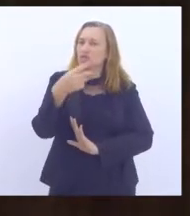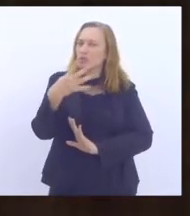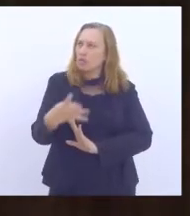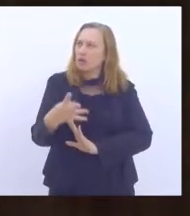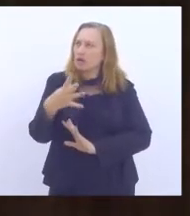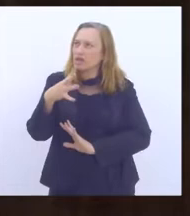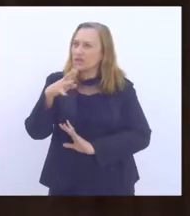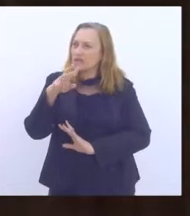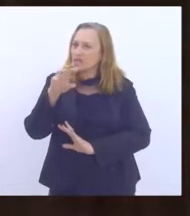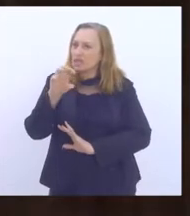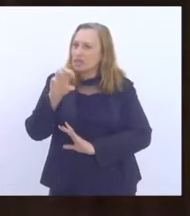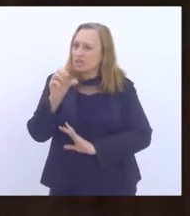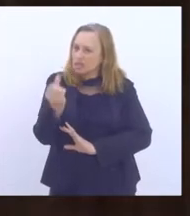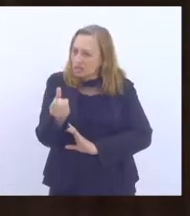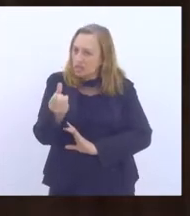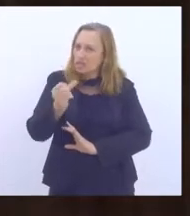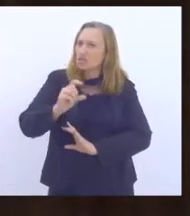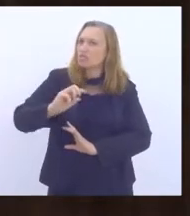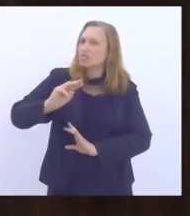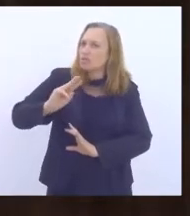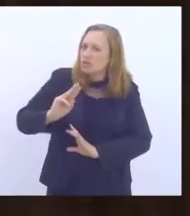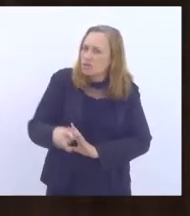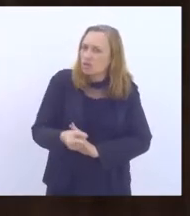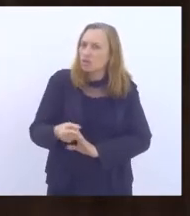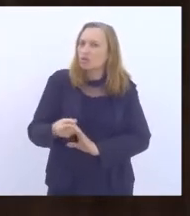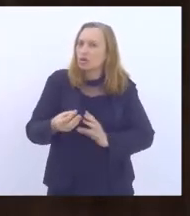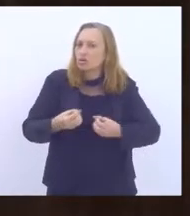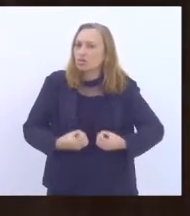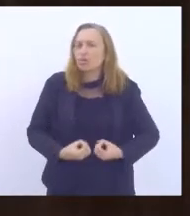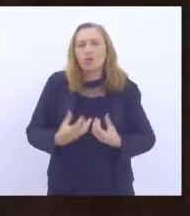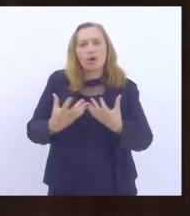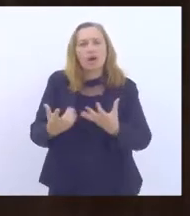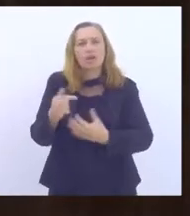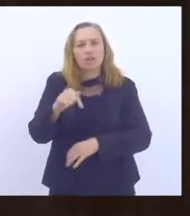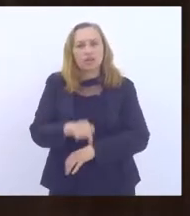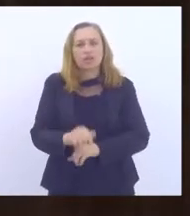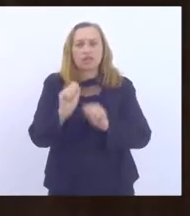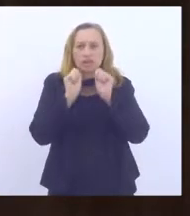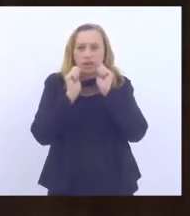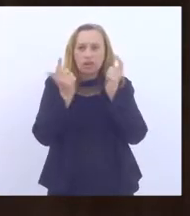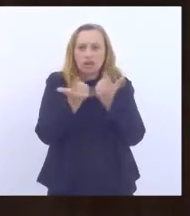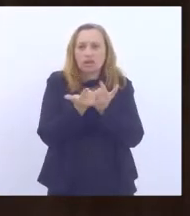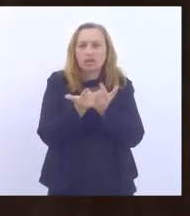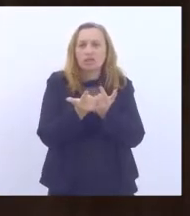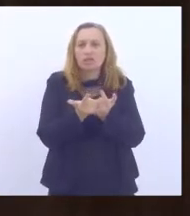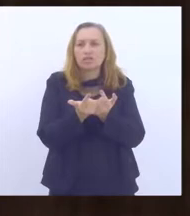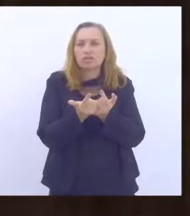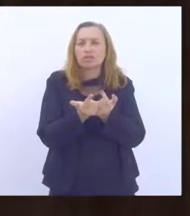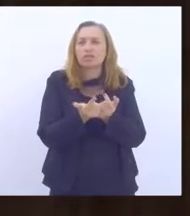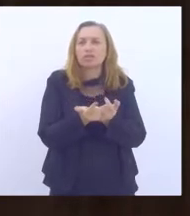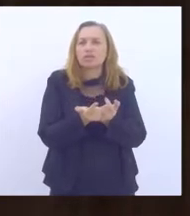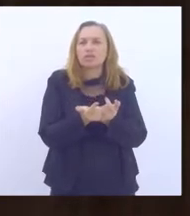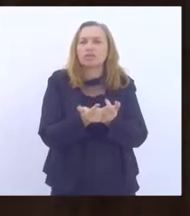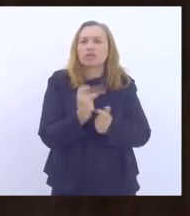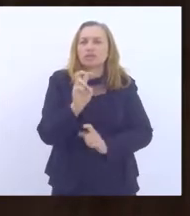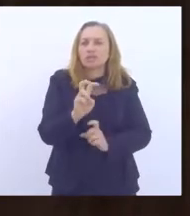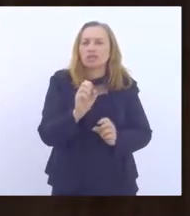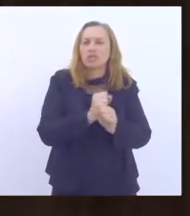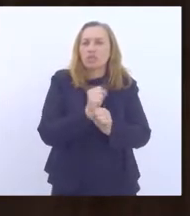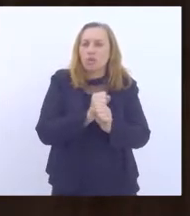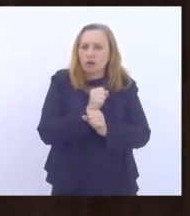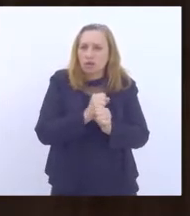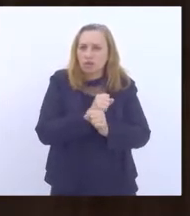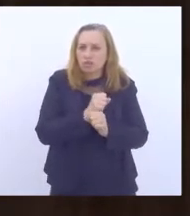246 milhões de doados aqui pela Assembleia Legislativa para aplicação em cinco